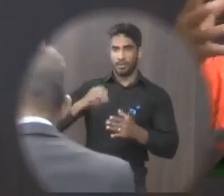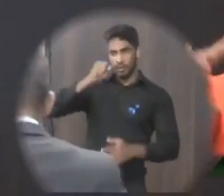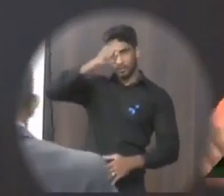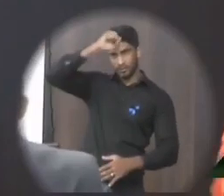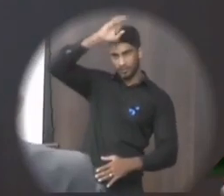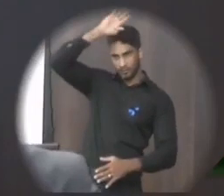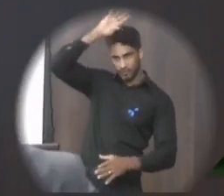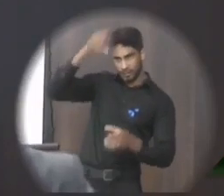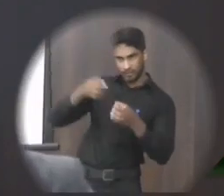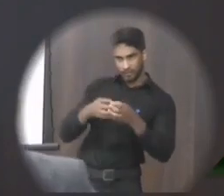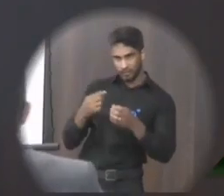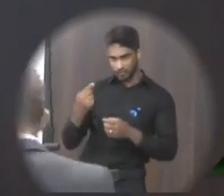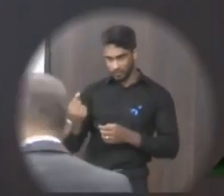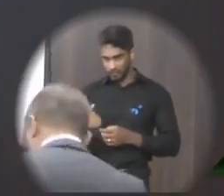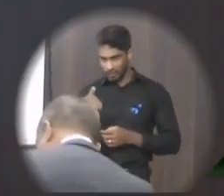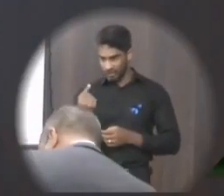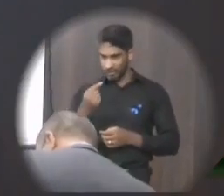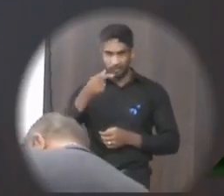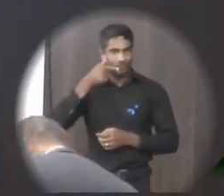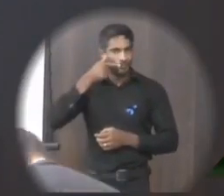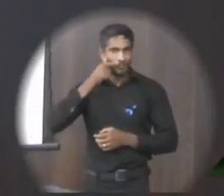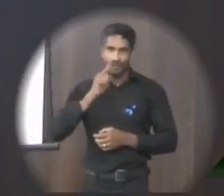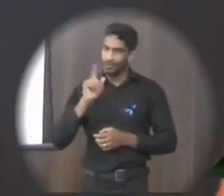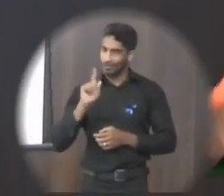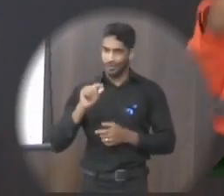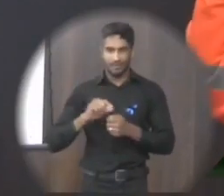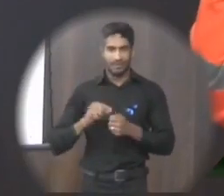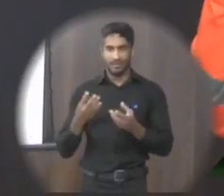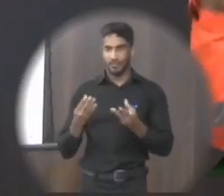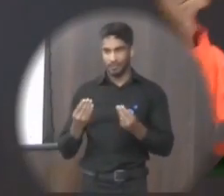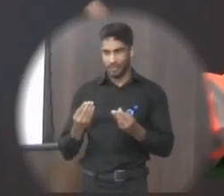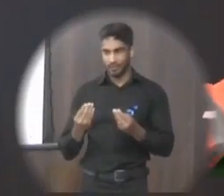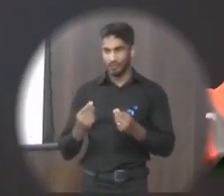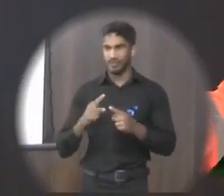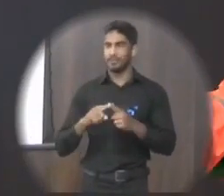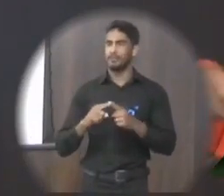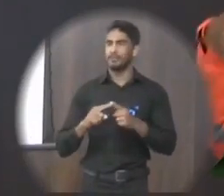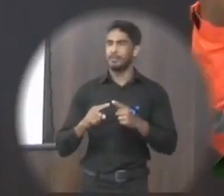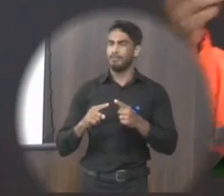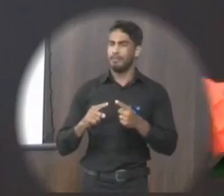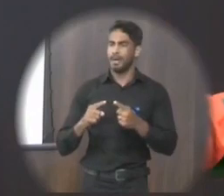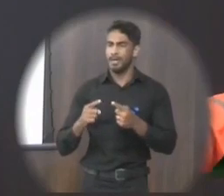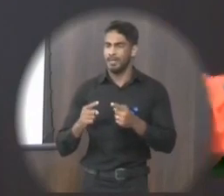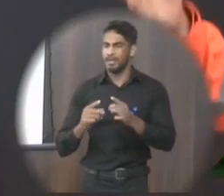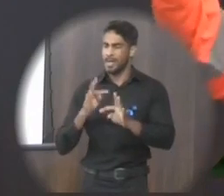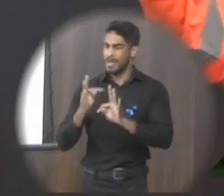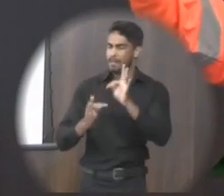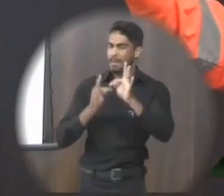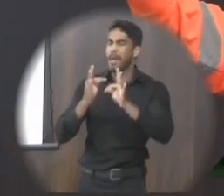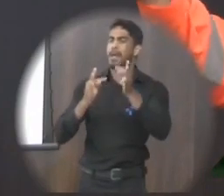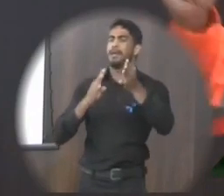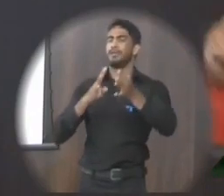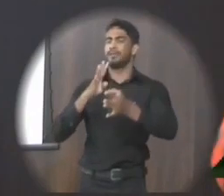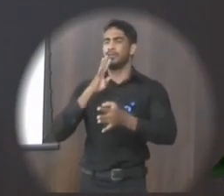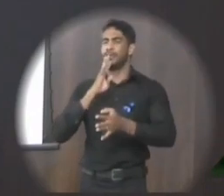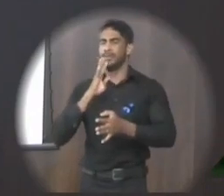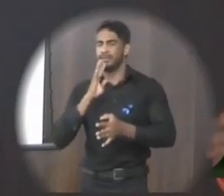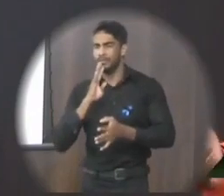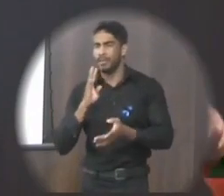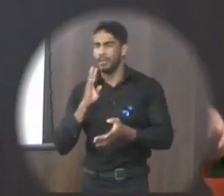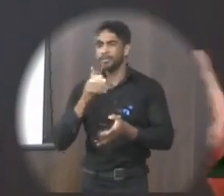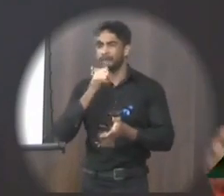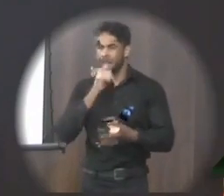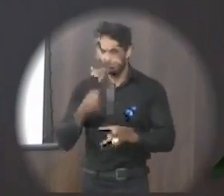ilha isolada, ele não consegue realizar muita coisa, mas com transmissão de técnica, conhecimento, a exemplo do soprador,